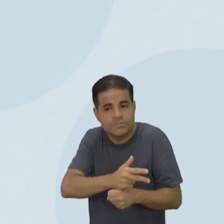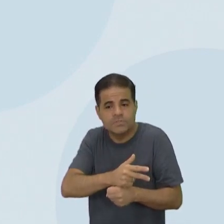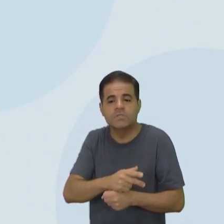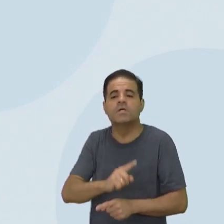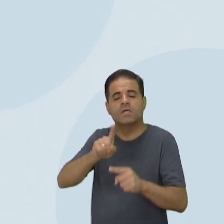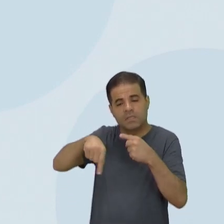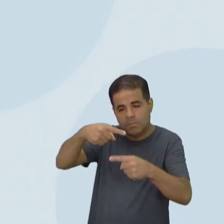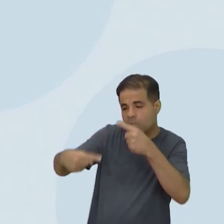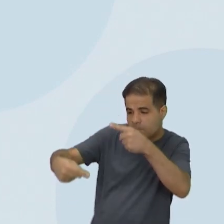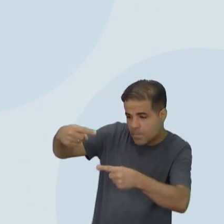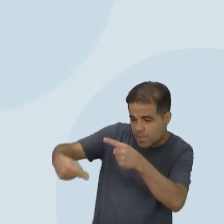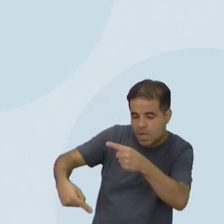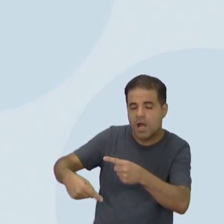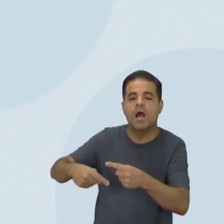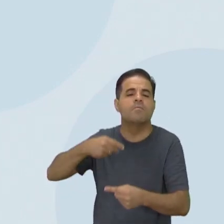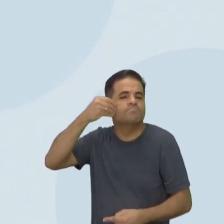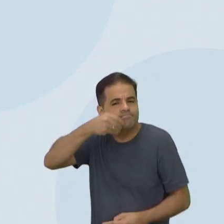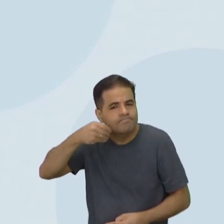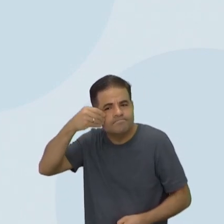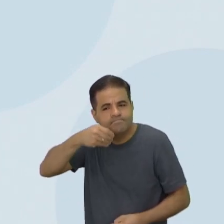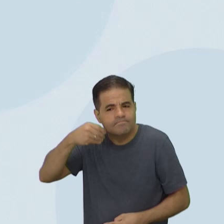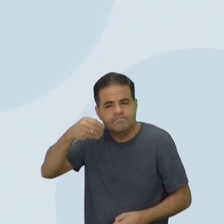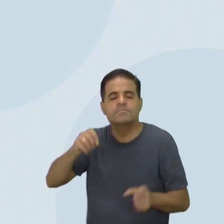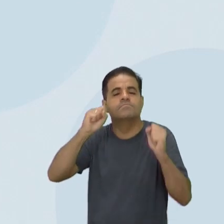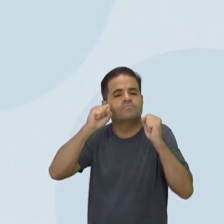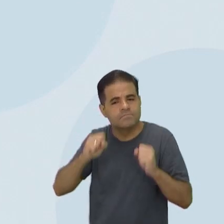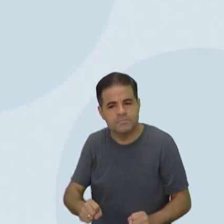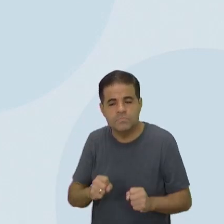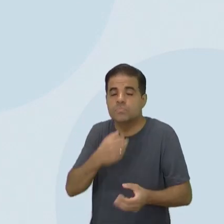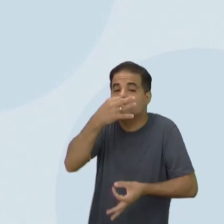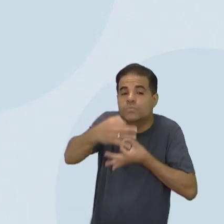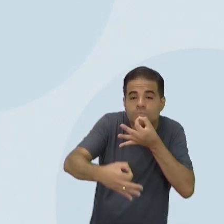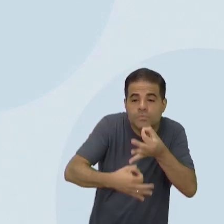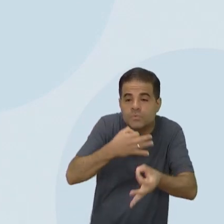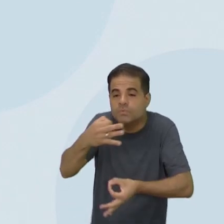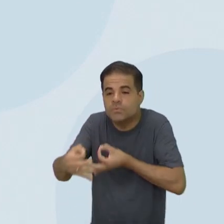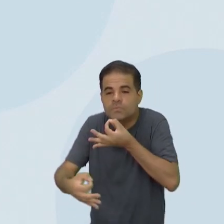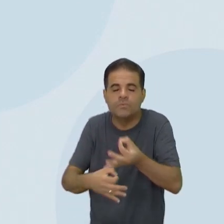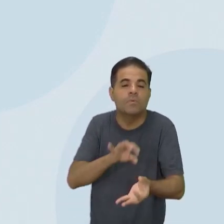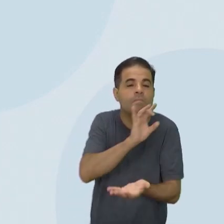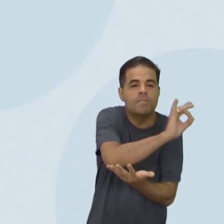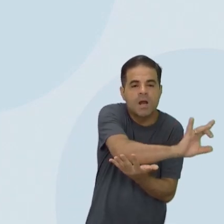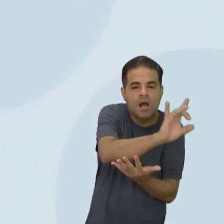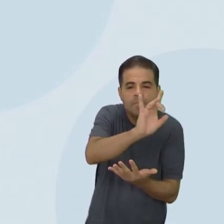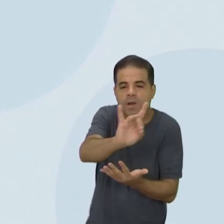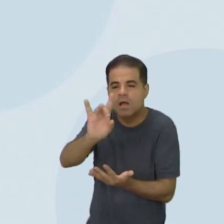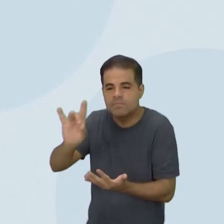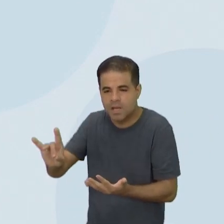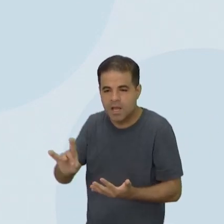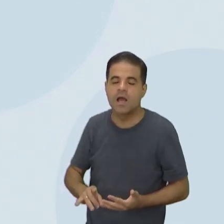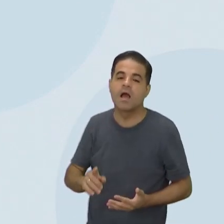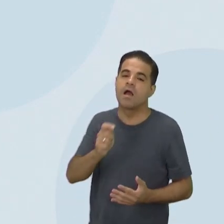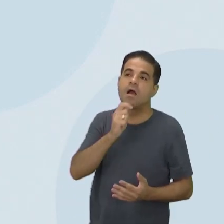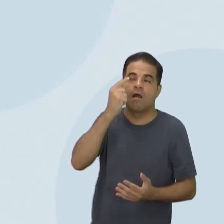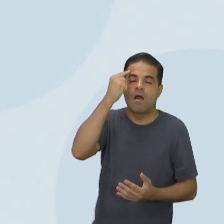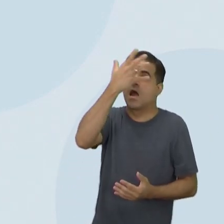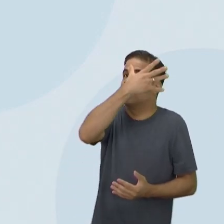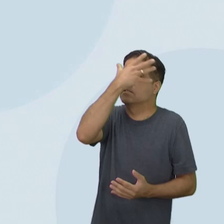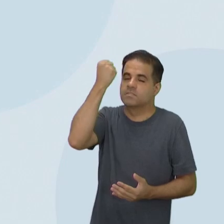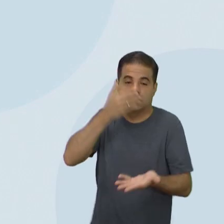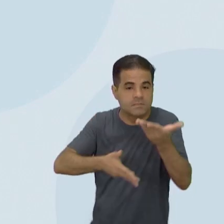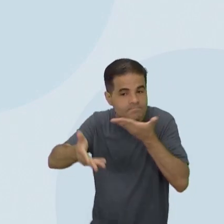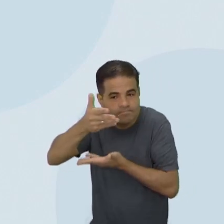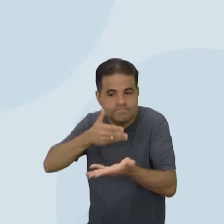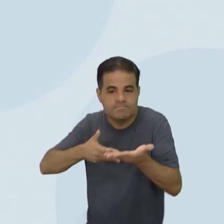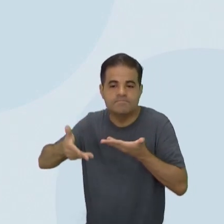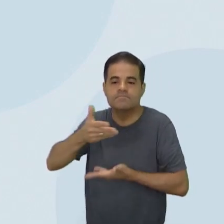e debater, realizar experiências podem ser sugestões para cada estação, sem esquecer que a